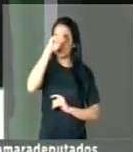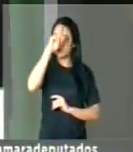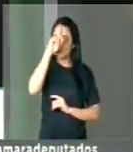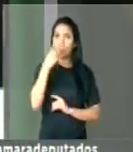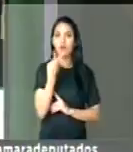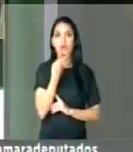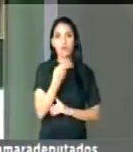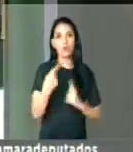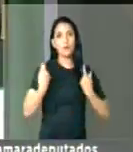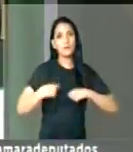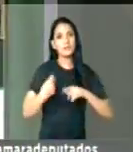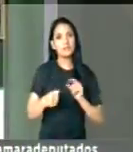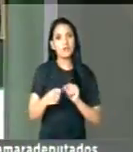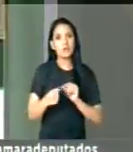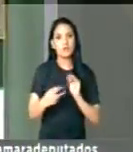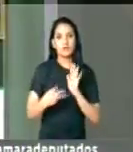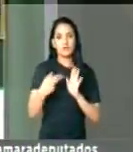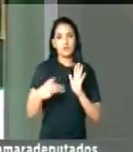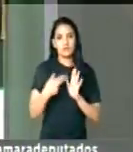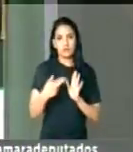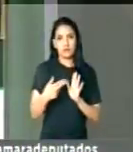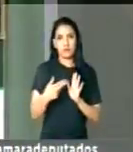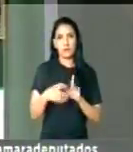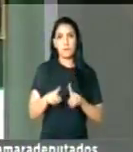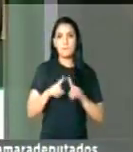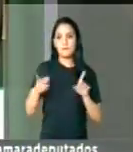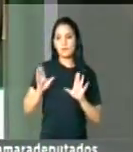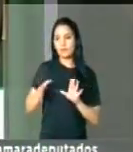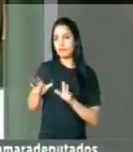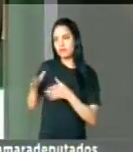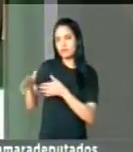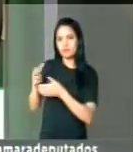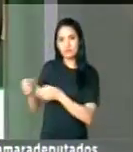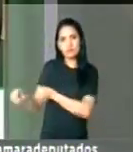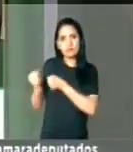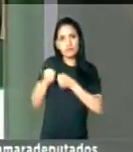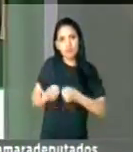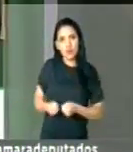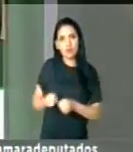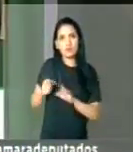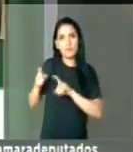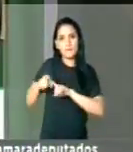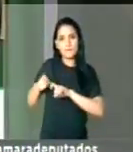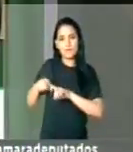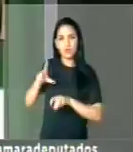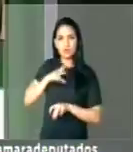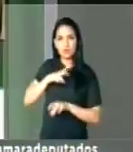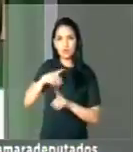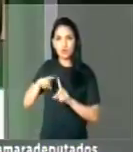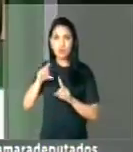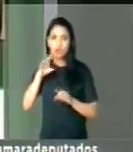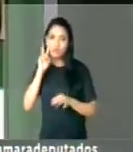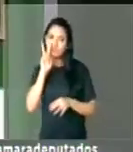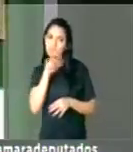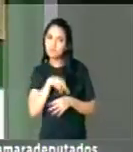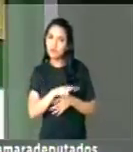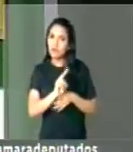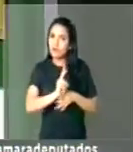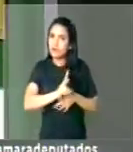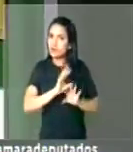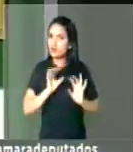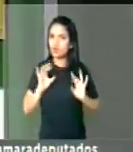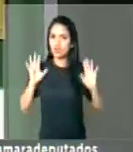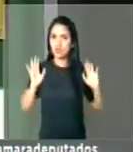particular nosso acompanhando os procedimentos, mas quem estava fazendo todo o procedimento eram os médicos do Hospital Souza